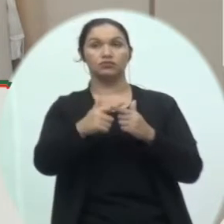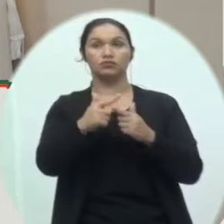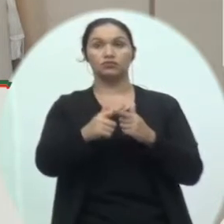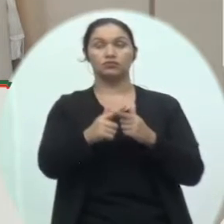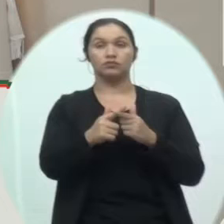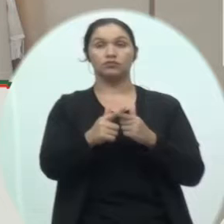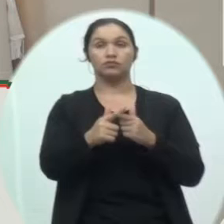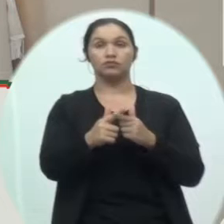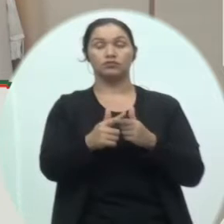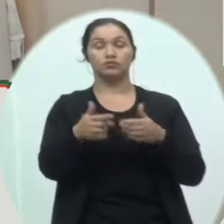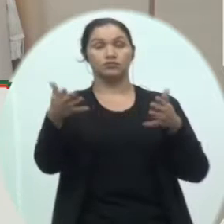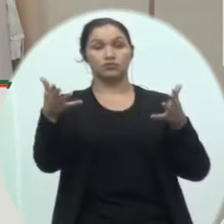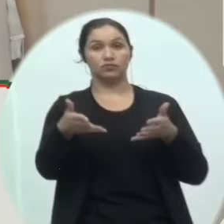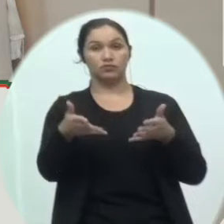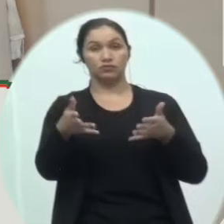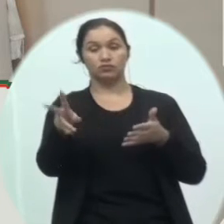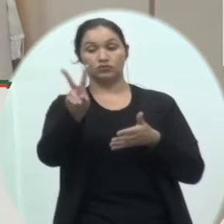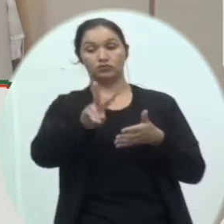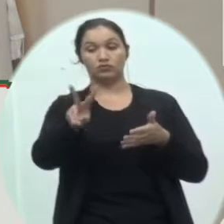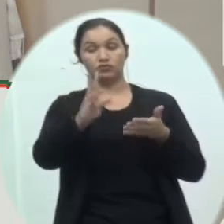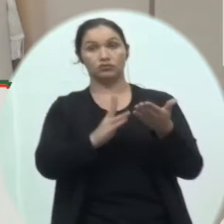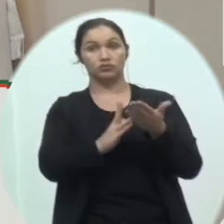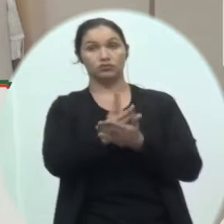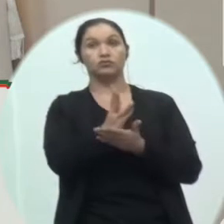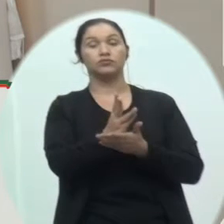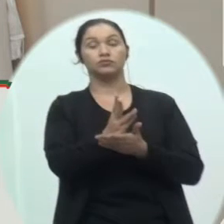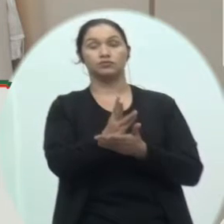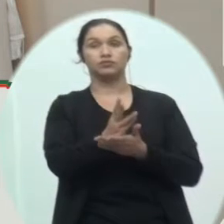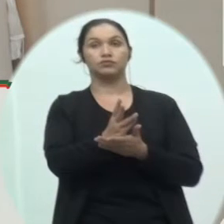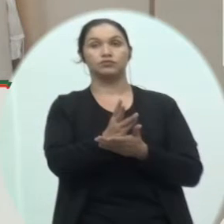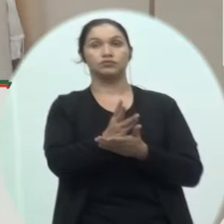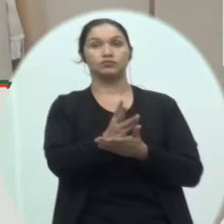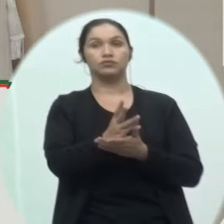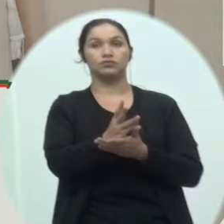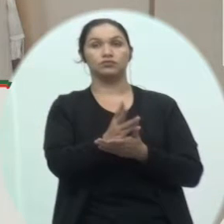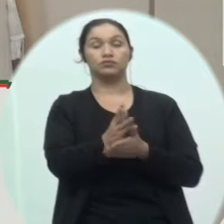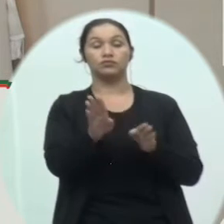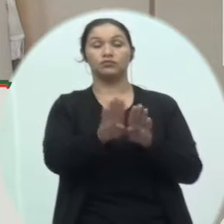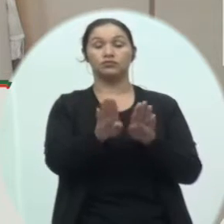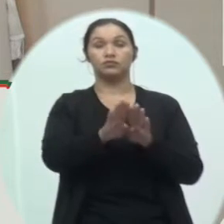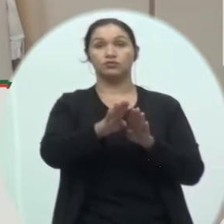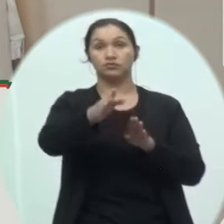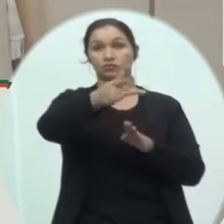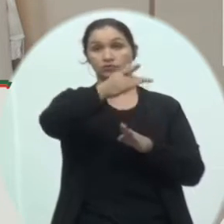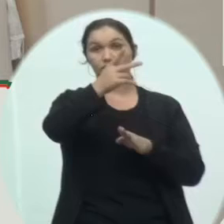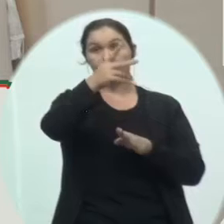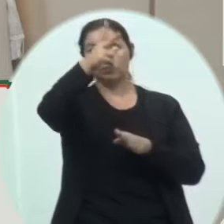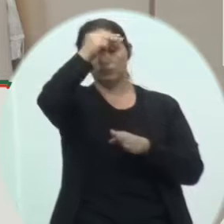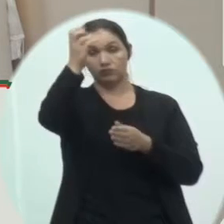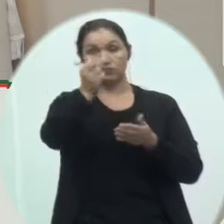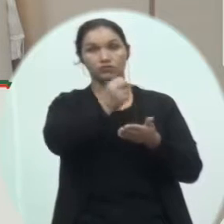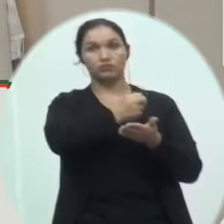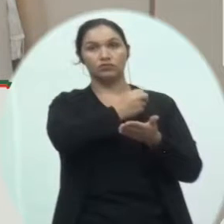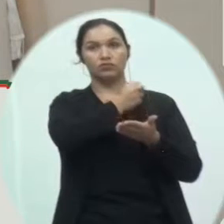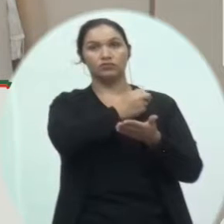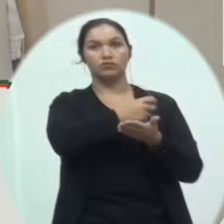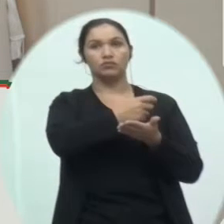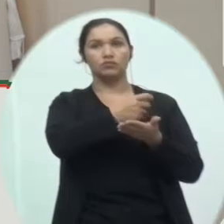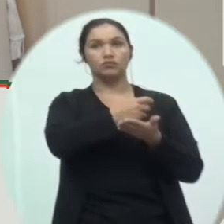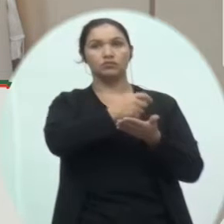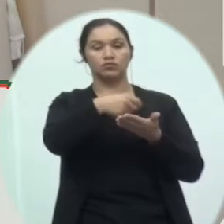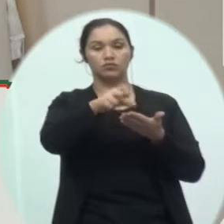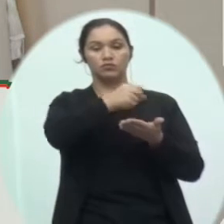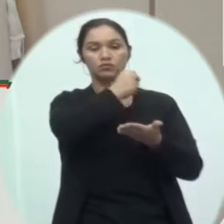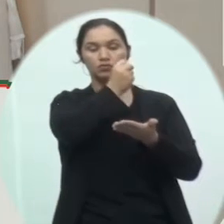momento, agora sendo aprovado pelos vereadores e sendo sancionado pelo prefeito, temos a delimitação do bairro Cidade Mineira com o bairro